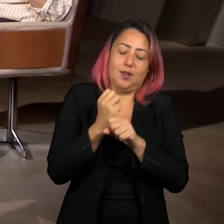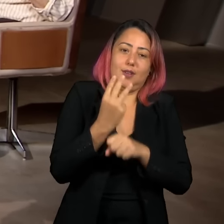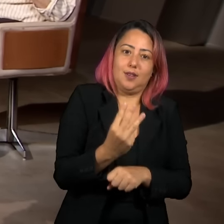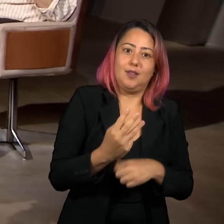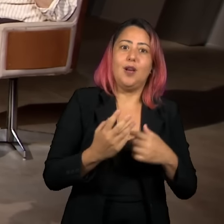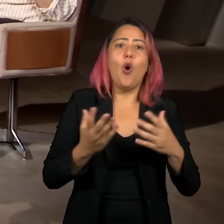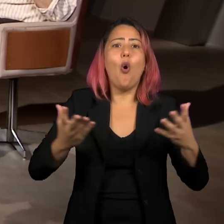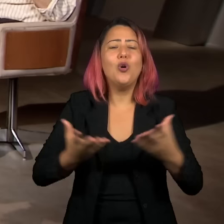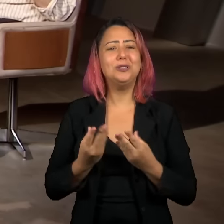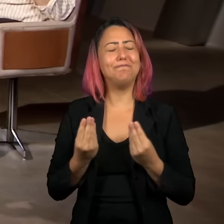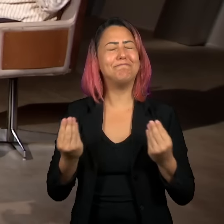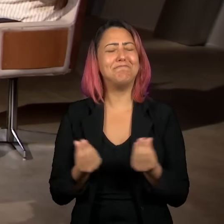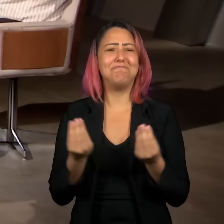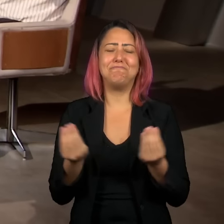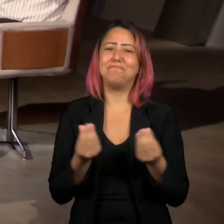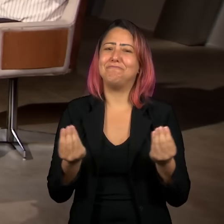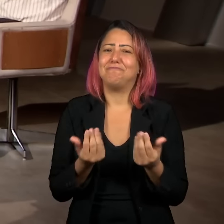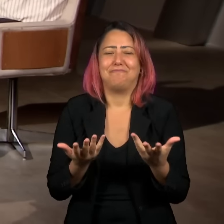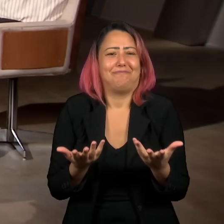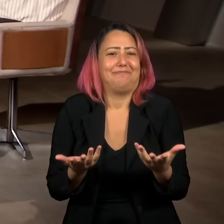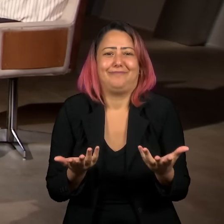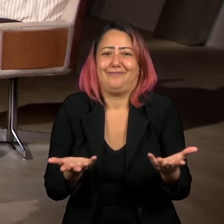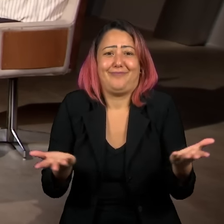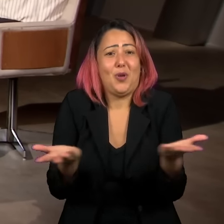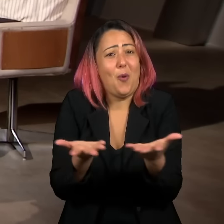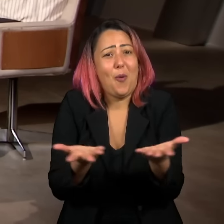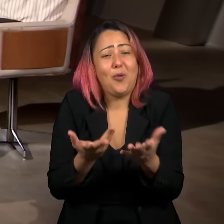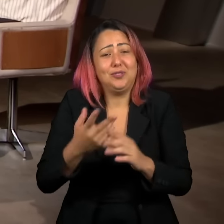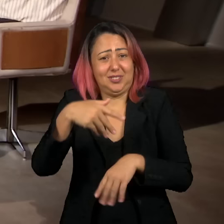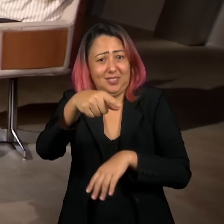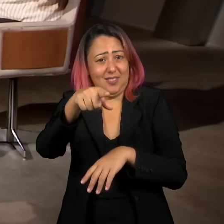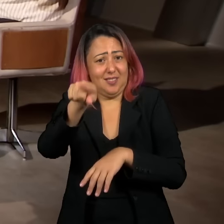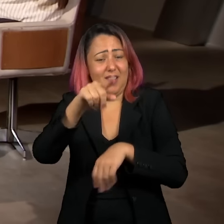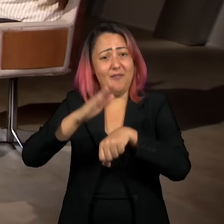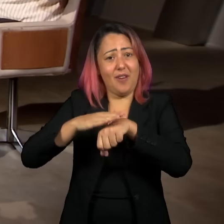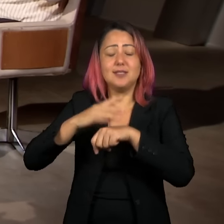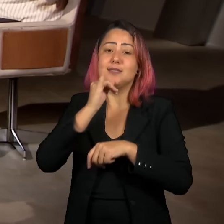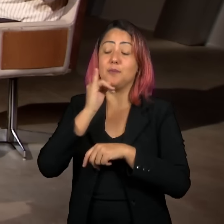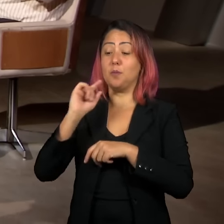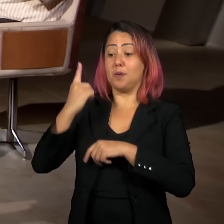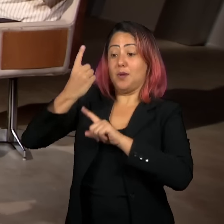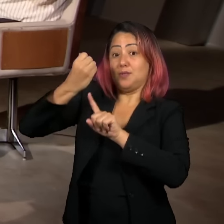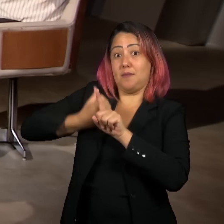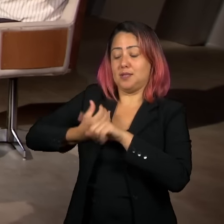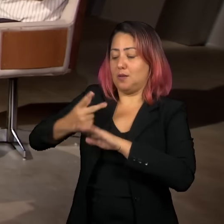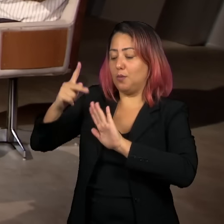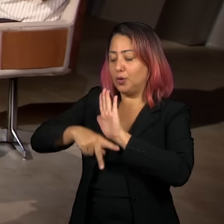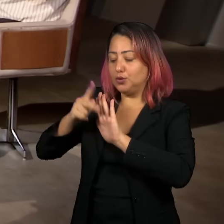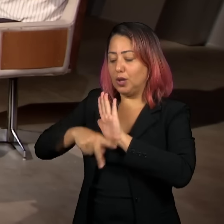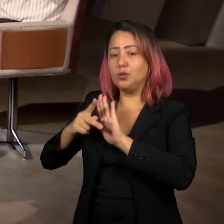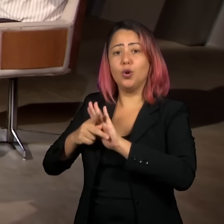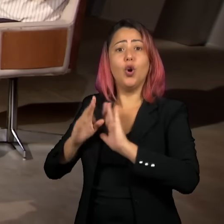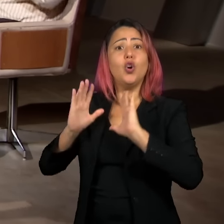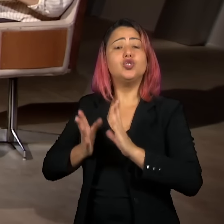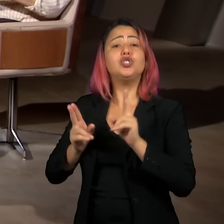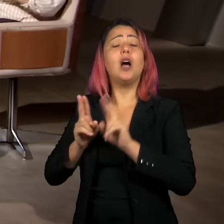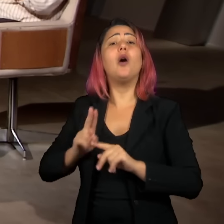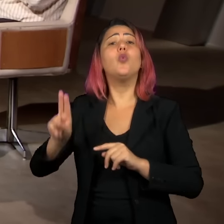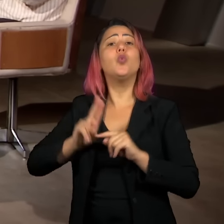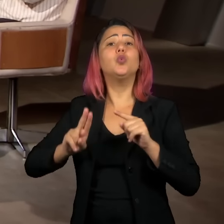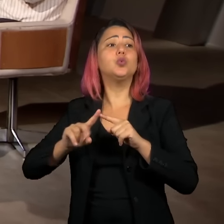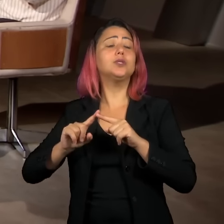sentido hoje você tem um projeto que você começa fazer projeto lá no primeiro semestre começa a usar alguma coisa de